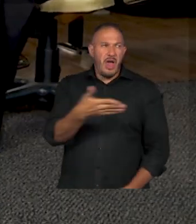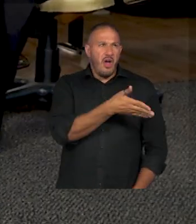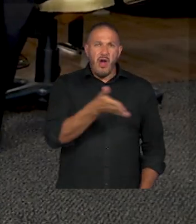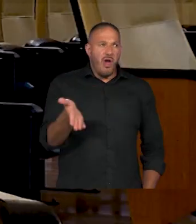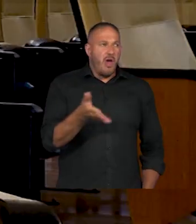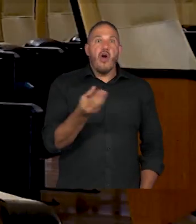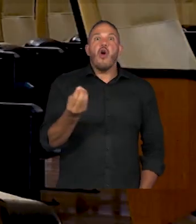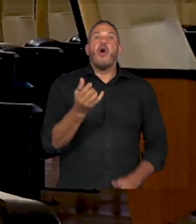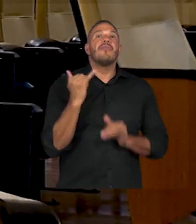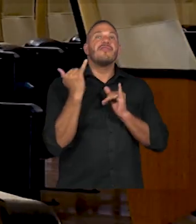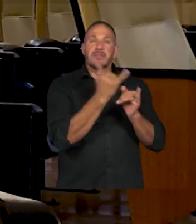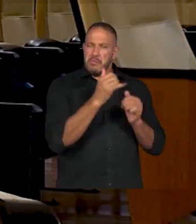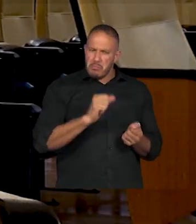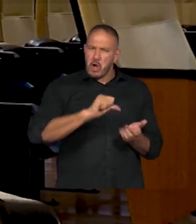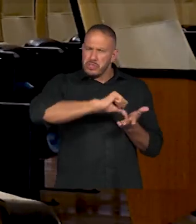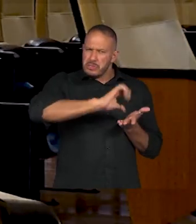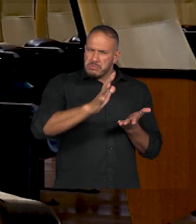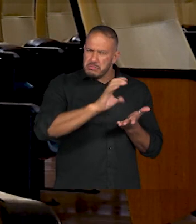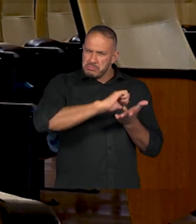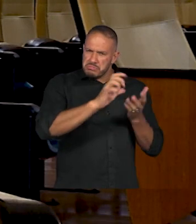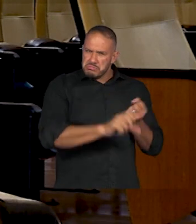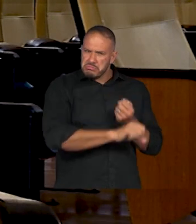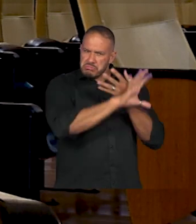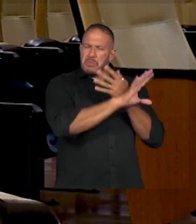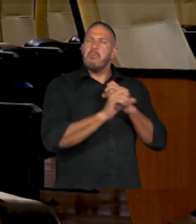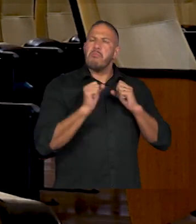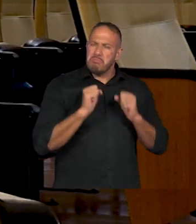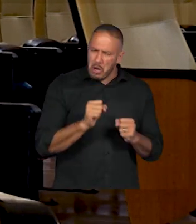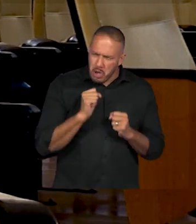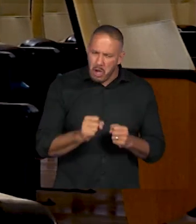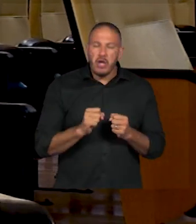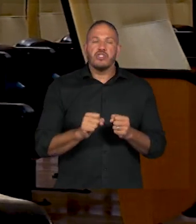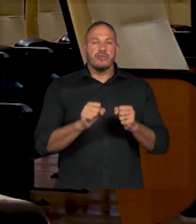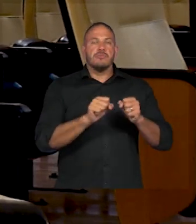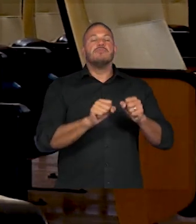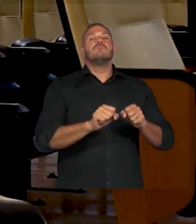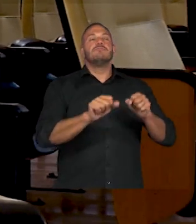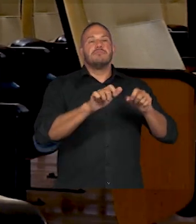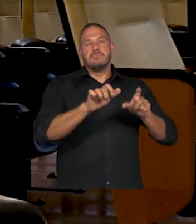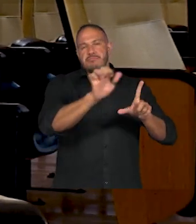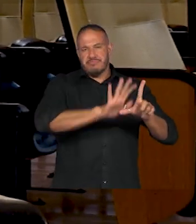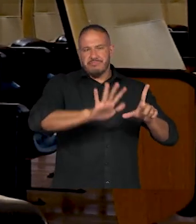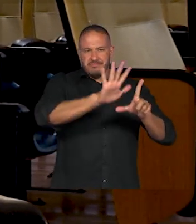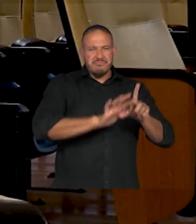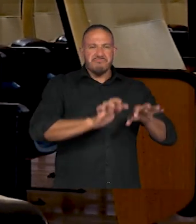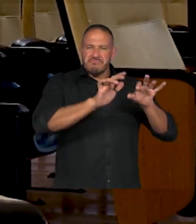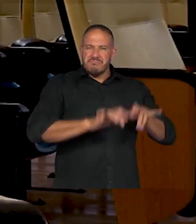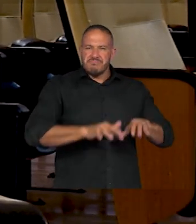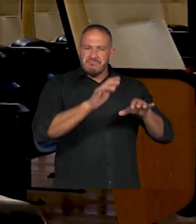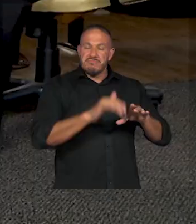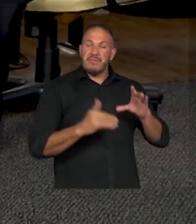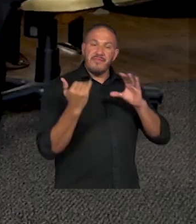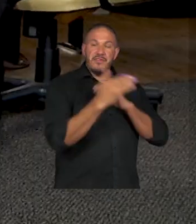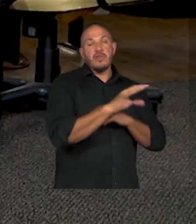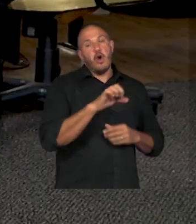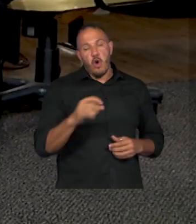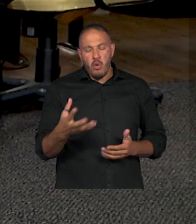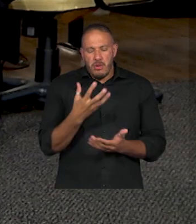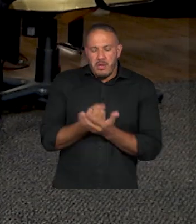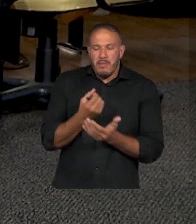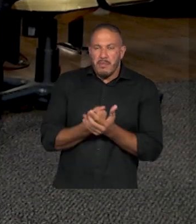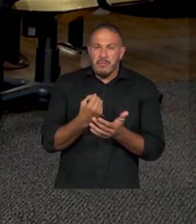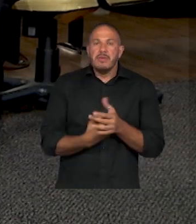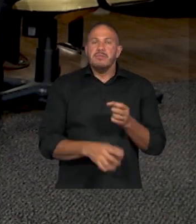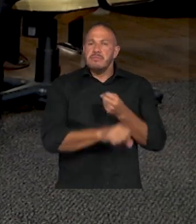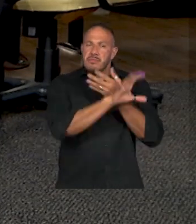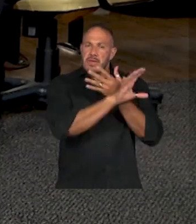CIL através do portal 156 ou baixando o aplicativo que nós temos esse atendimento via CIL. Ok.